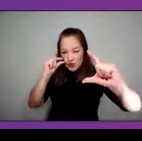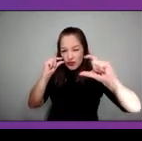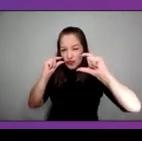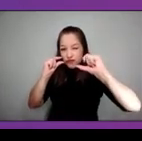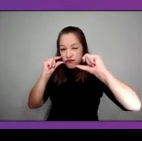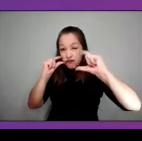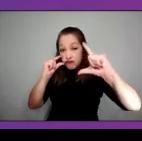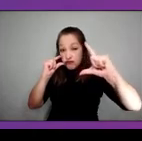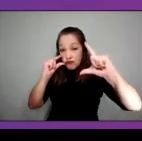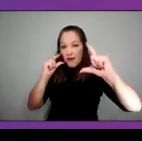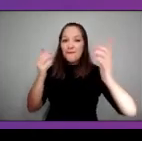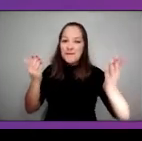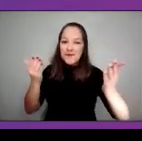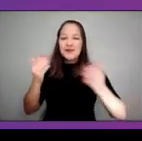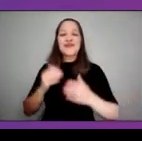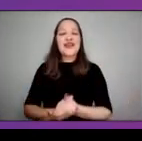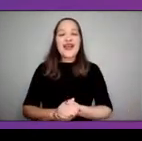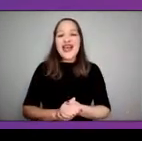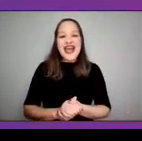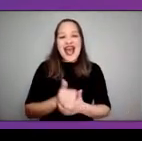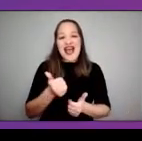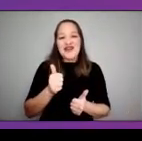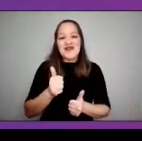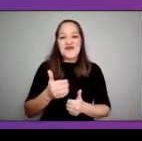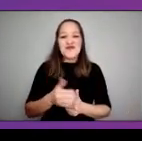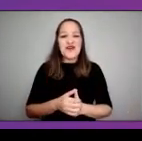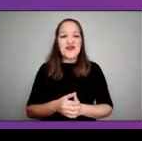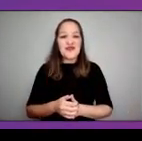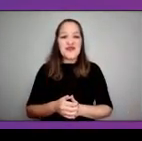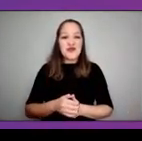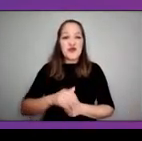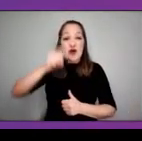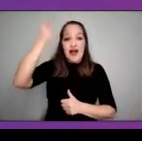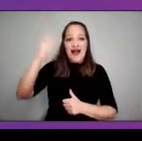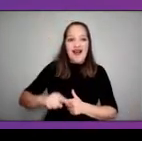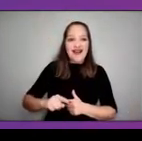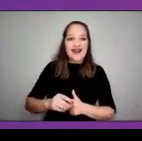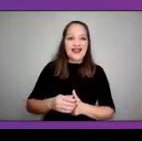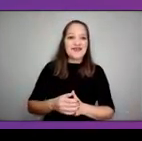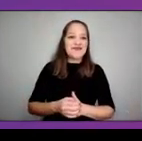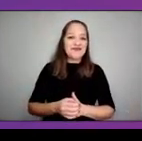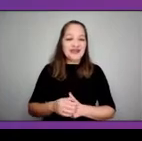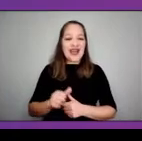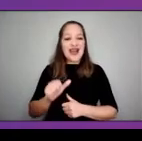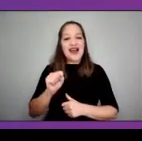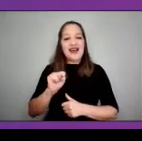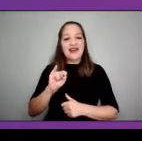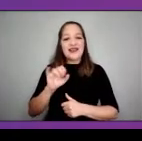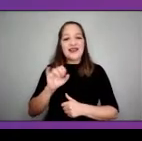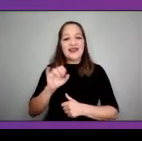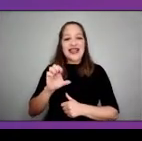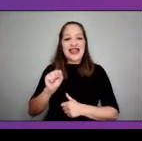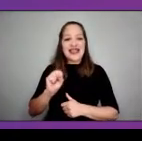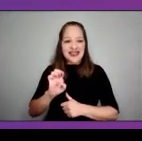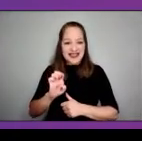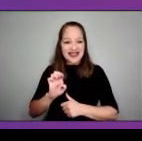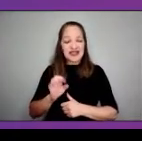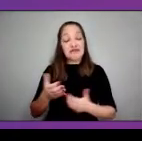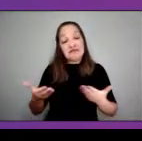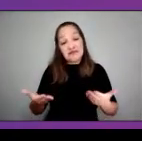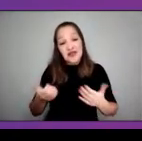uma um todo é como se fosse uma coisa de um haicai né é a síntese né então esse esse essa coisa sintético se